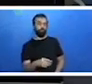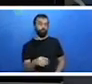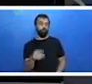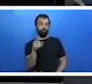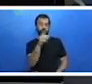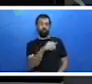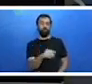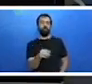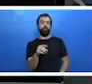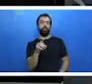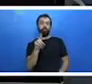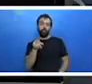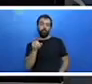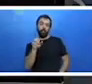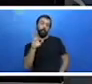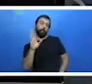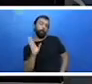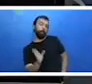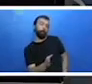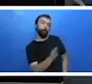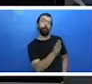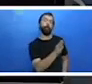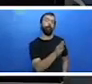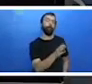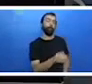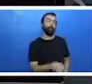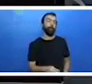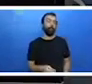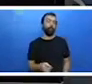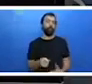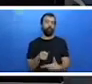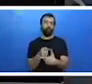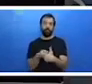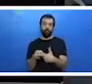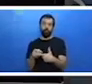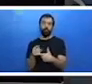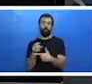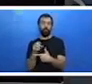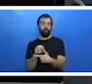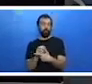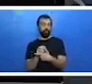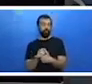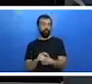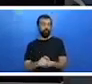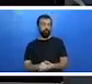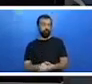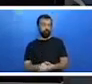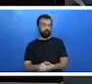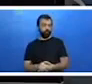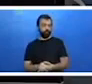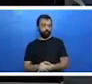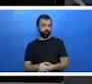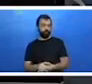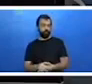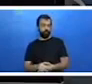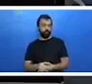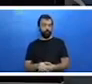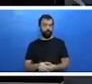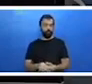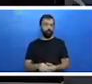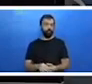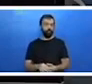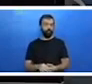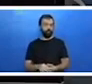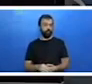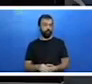voltar uma casinha. Estou dividindo. O número vai ficar menor. De 123 unidades, eu